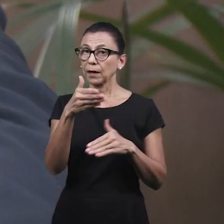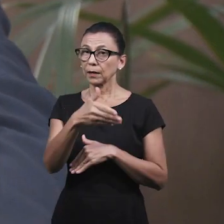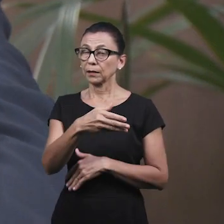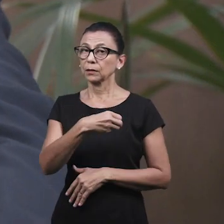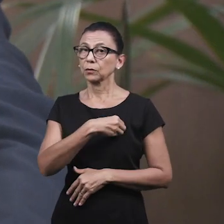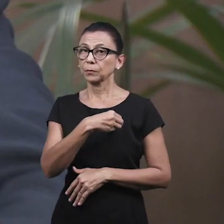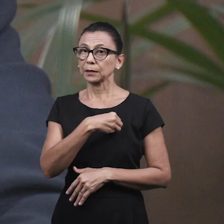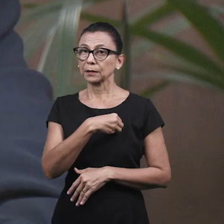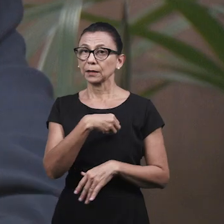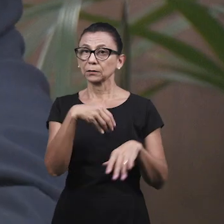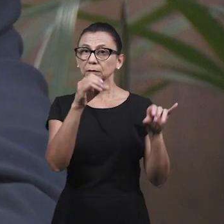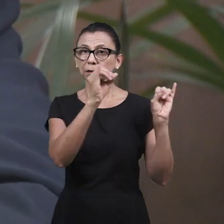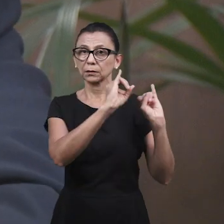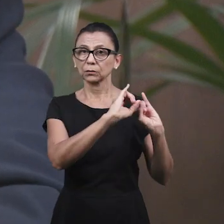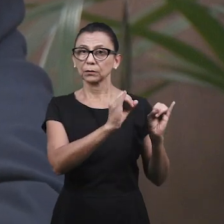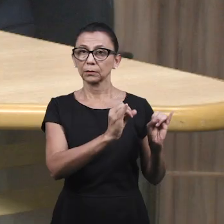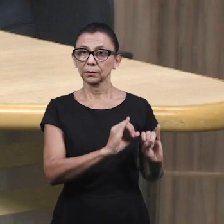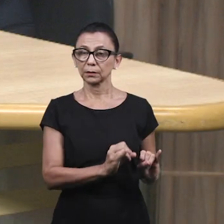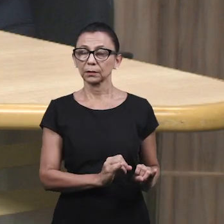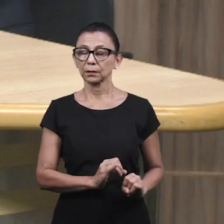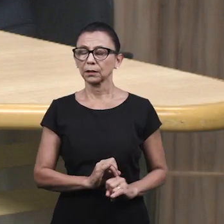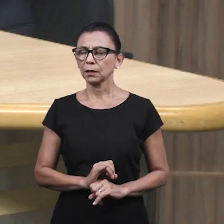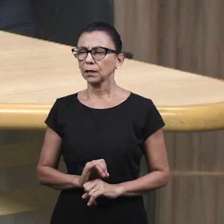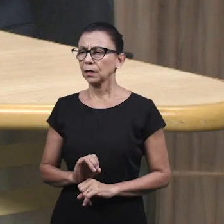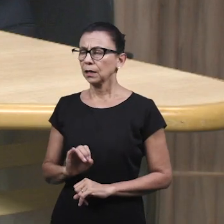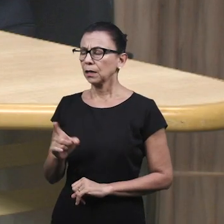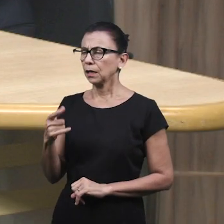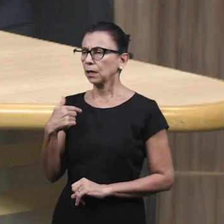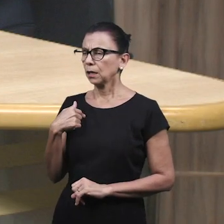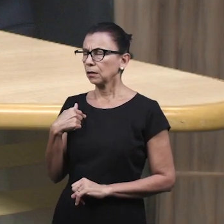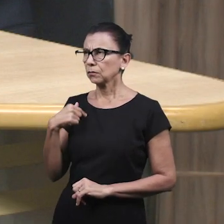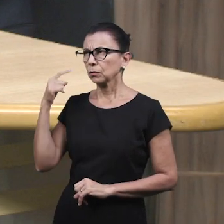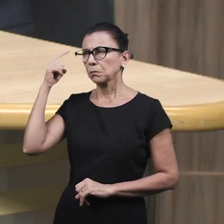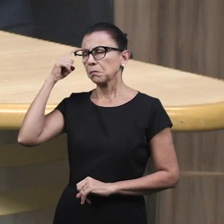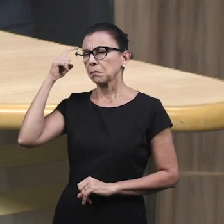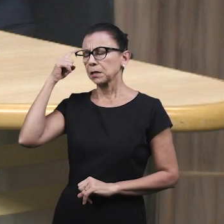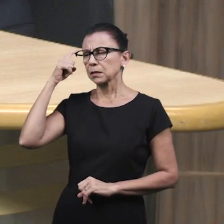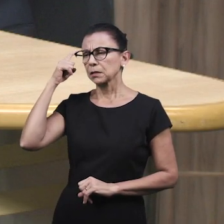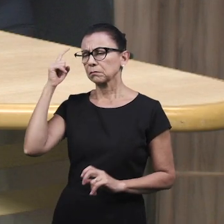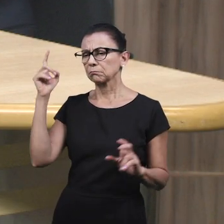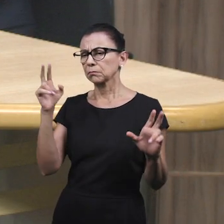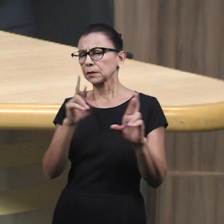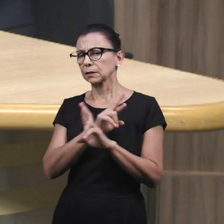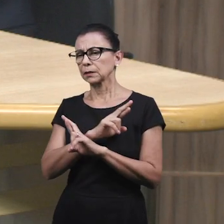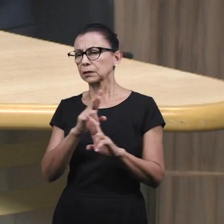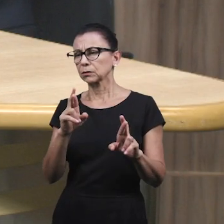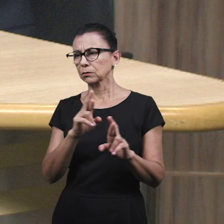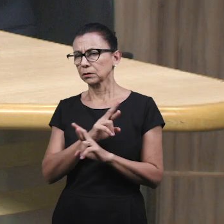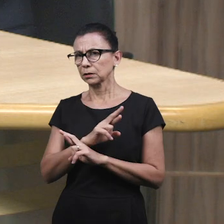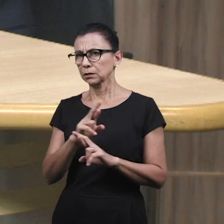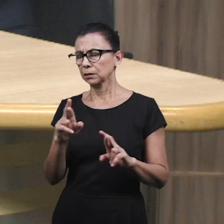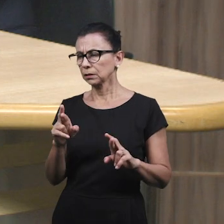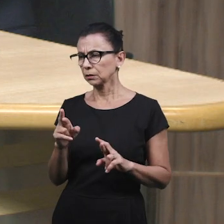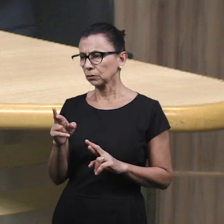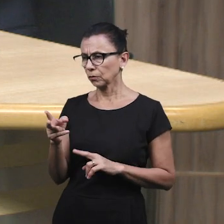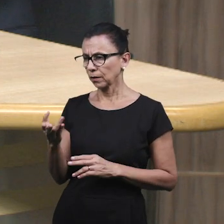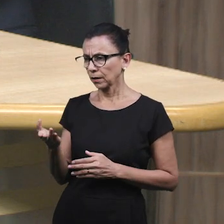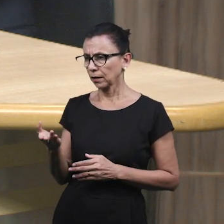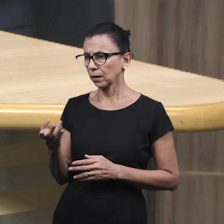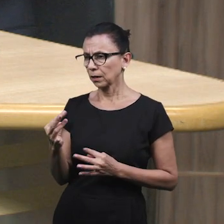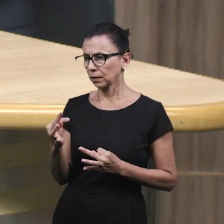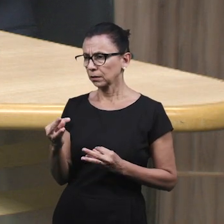Você está falando aqui e eu estou associando toda essa direção que você está apresentando aqui